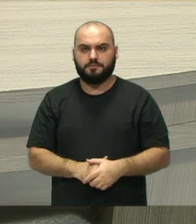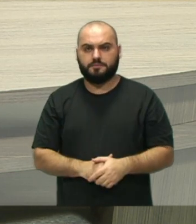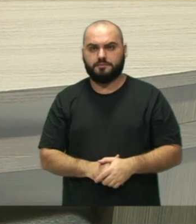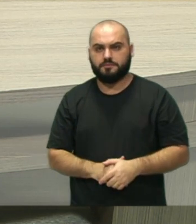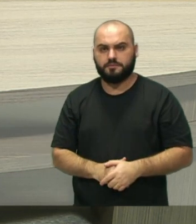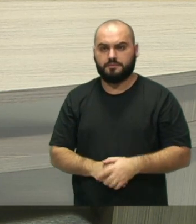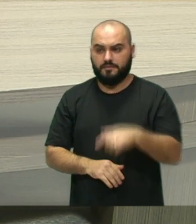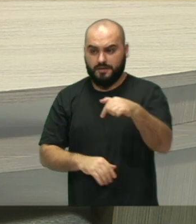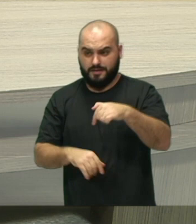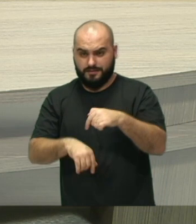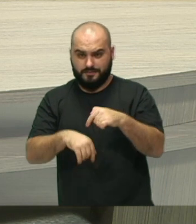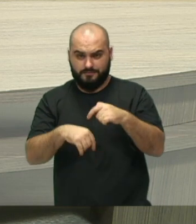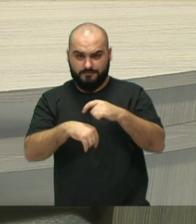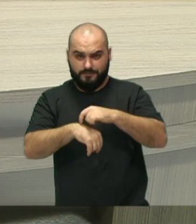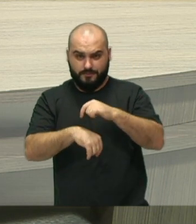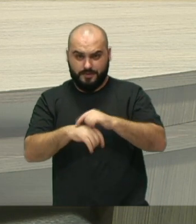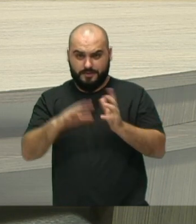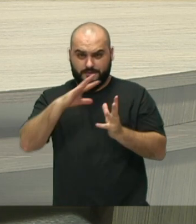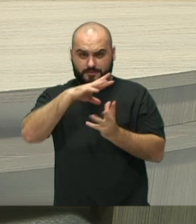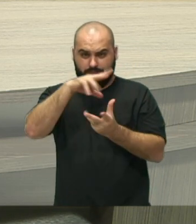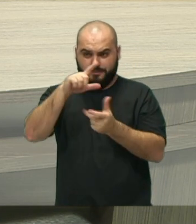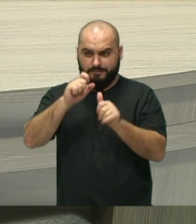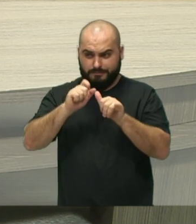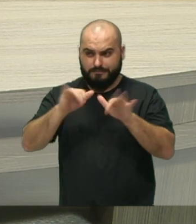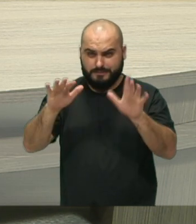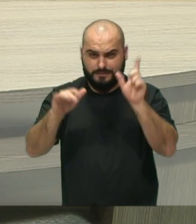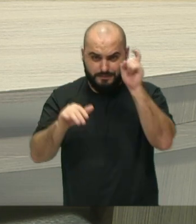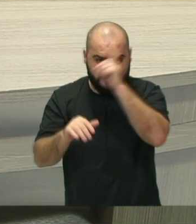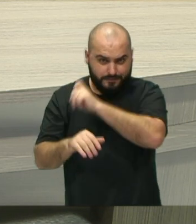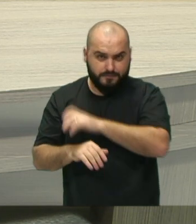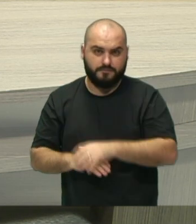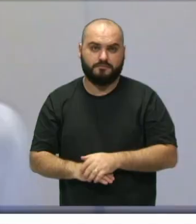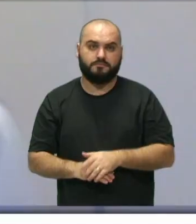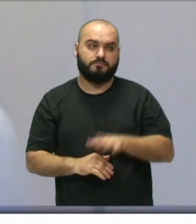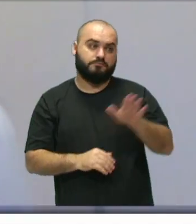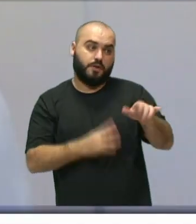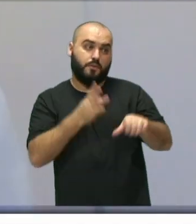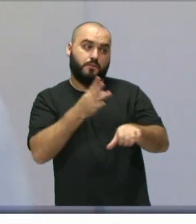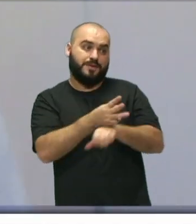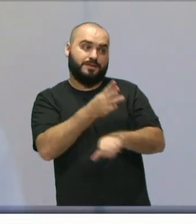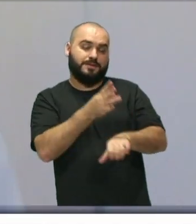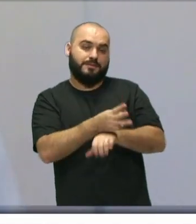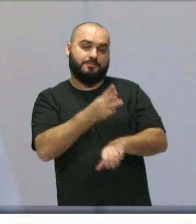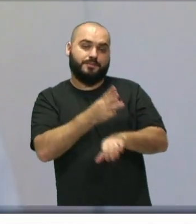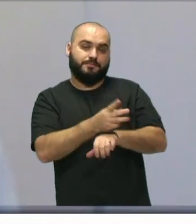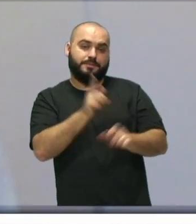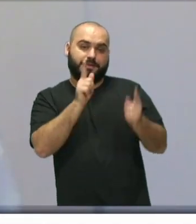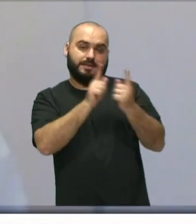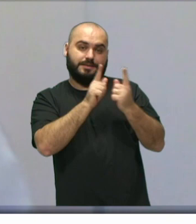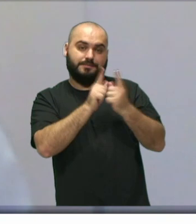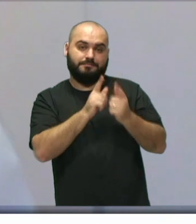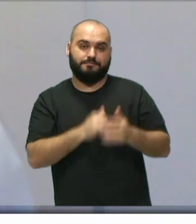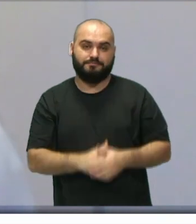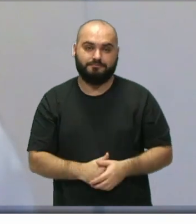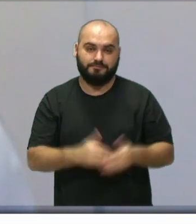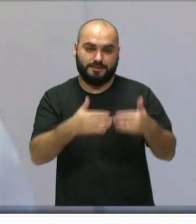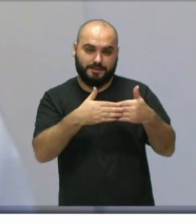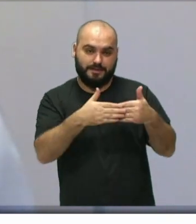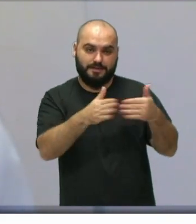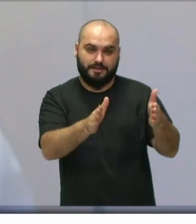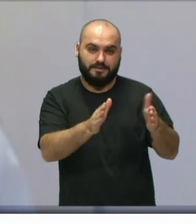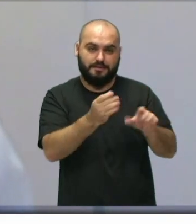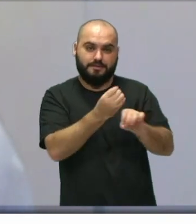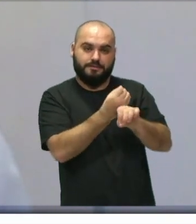pandemia, fica mais difícil ainda, né? A gente faz atendimento via WhatsApp. Então, aí abre e faz o que nós chamamos